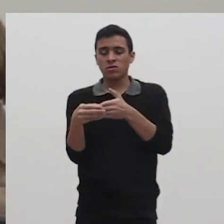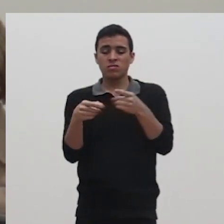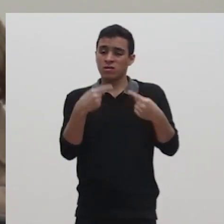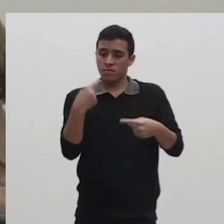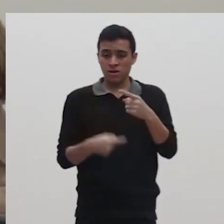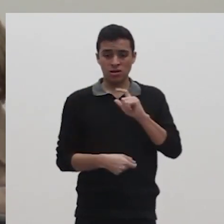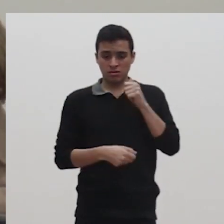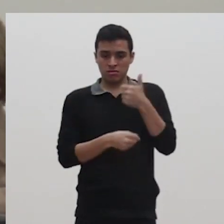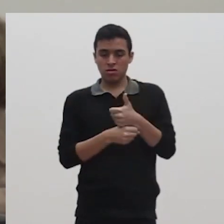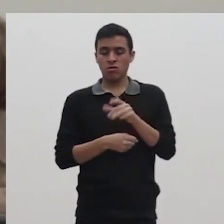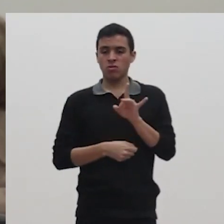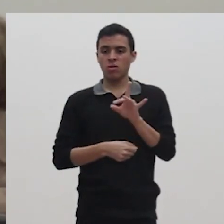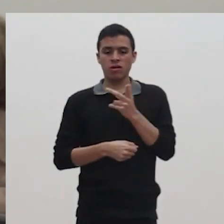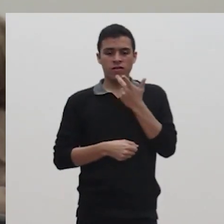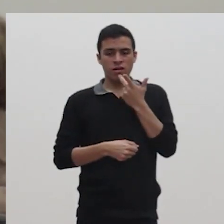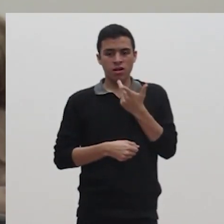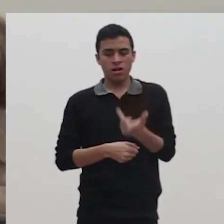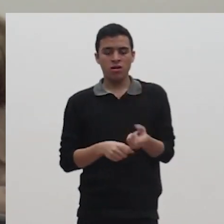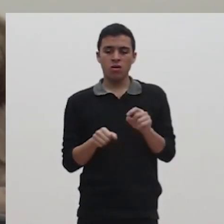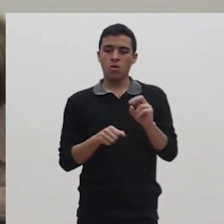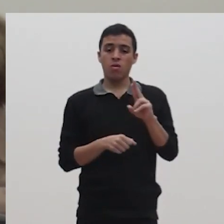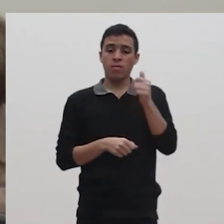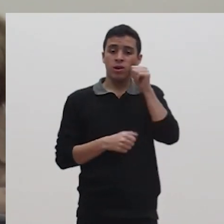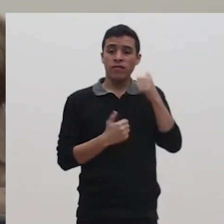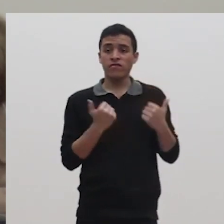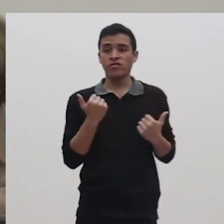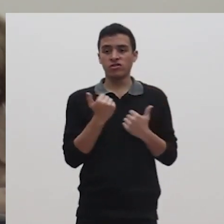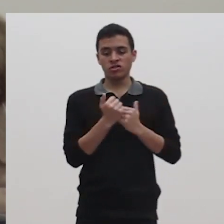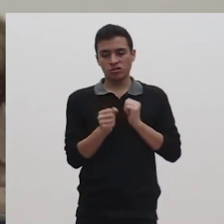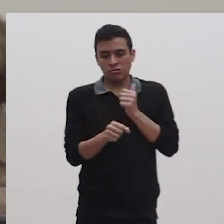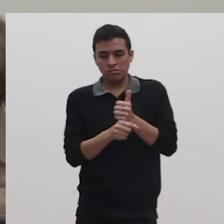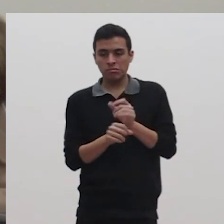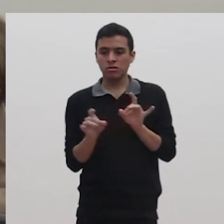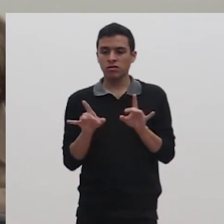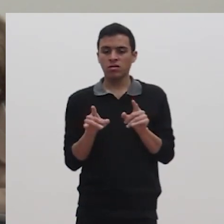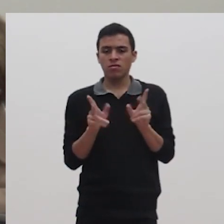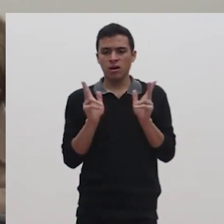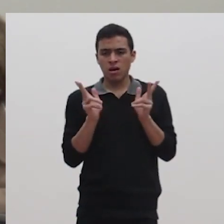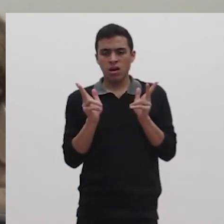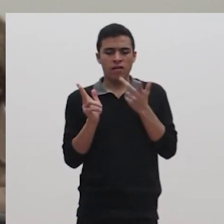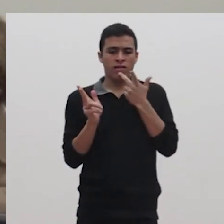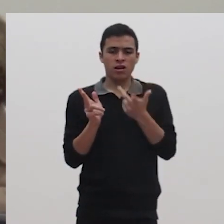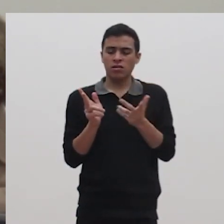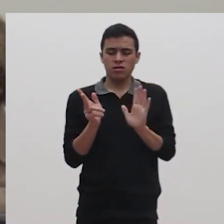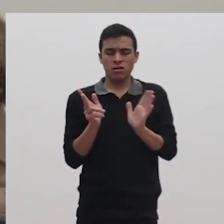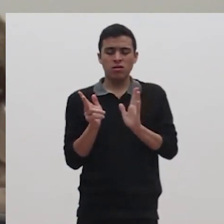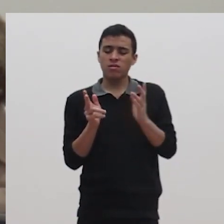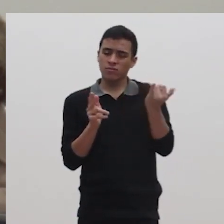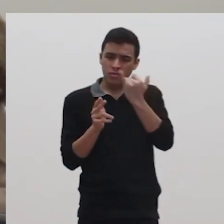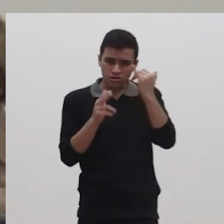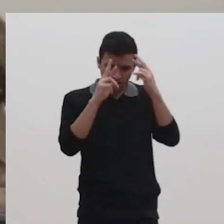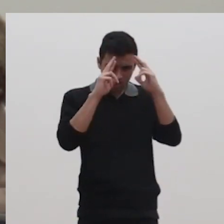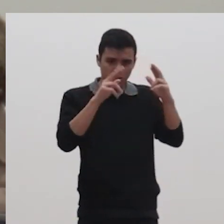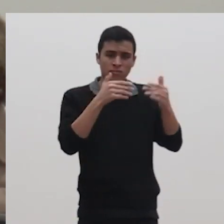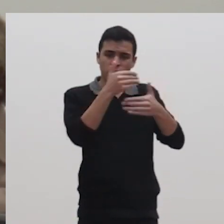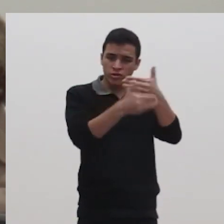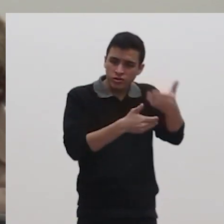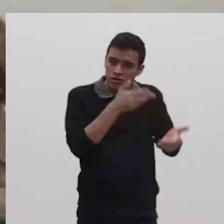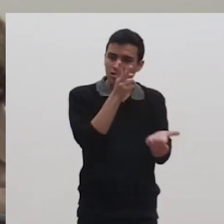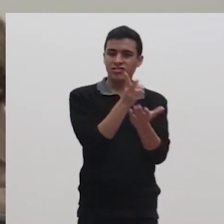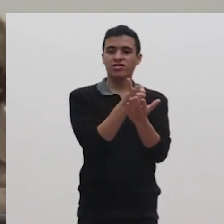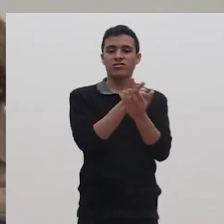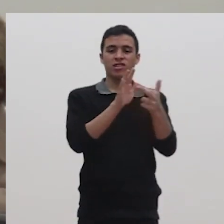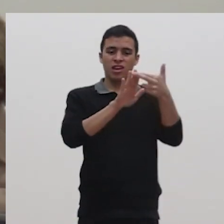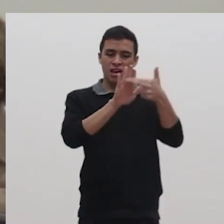que o reitor será, ou a vice-reitora, enfim, darão um tom e o resultado não chega. O importante é respeitar o procedimento, né?